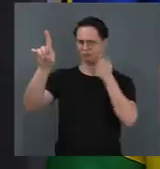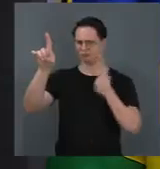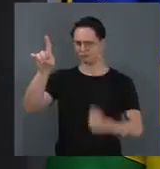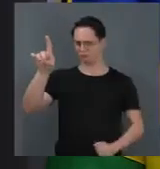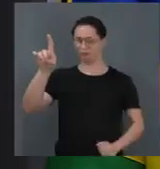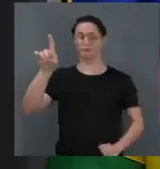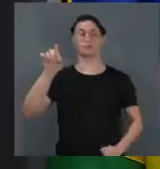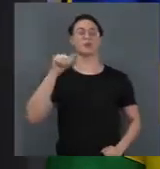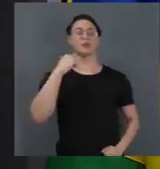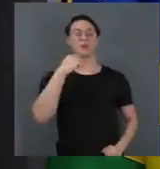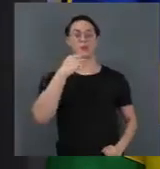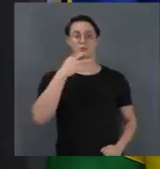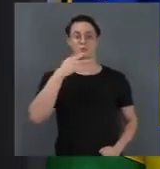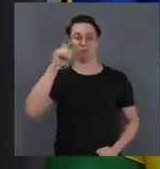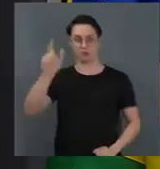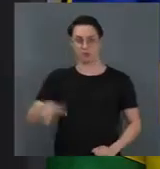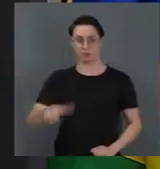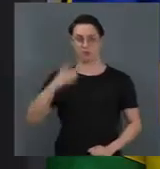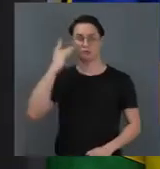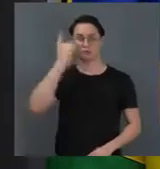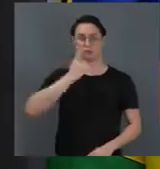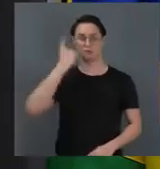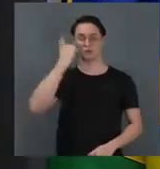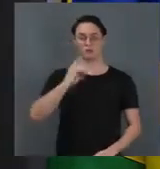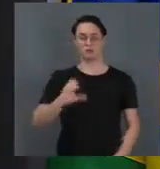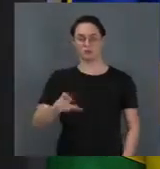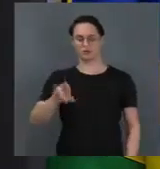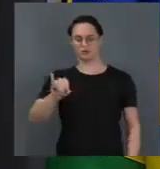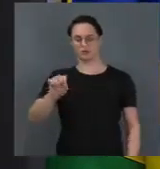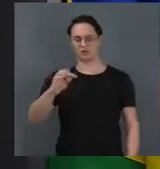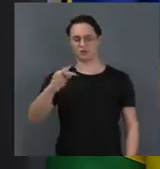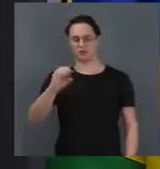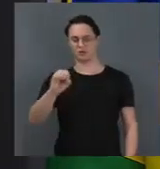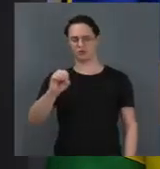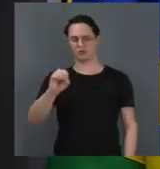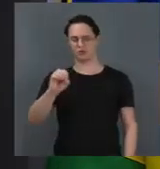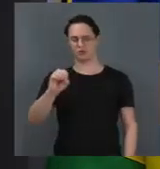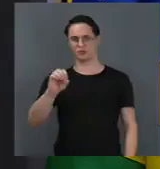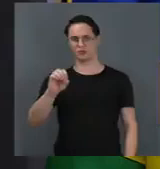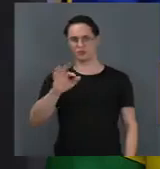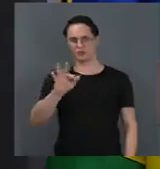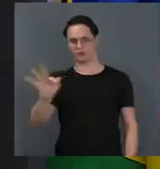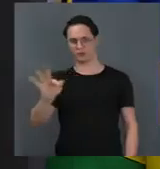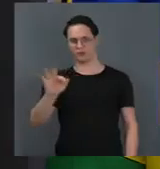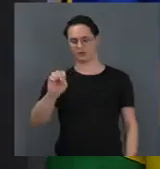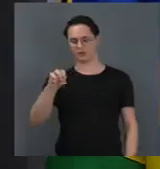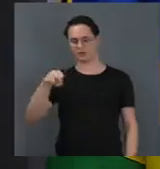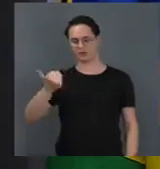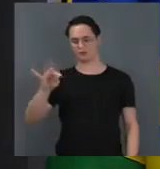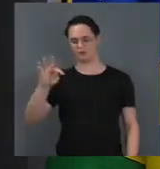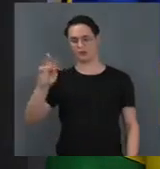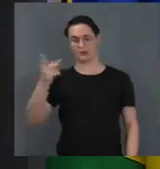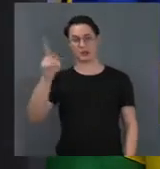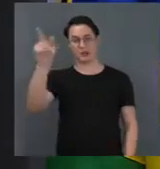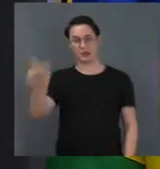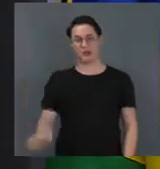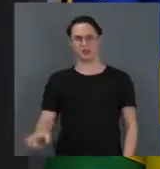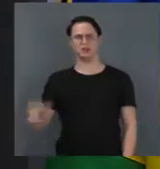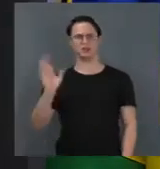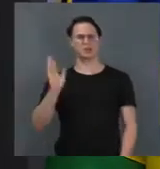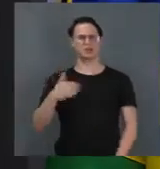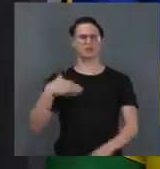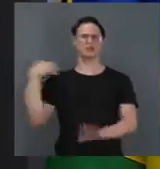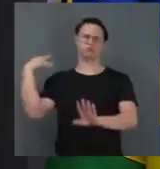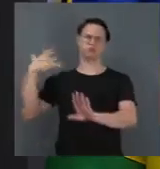conheci esse deputado, Christopher Henry Smith, que já tem muitos mandatos